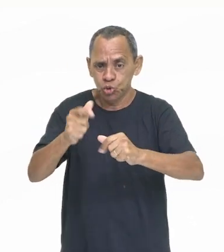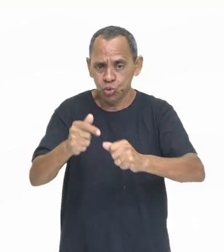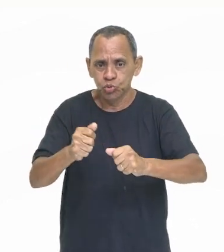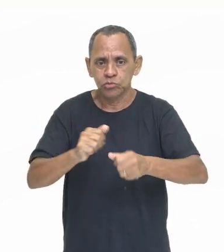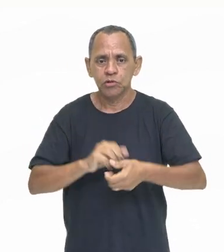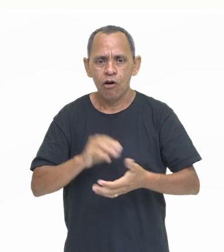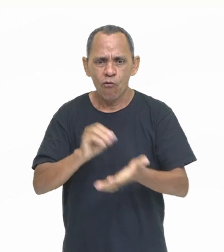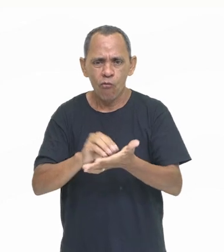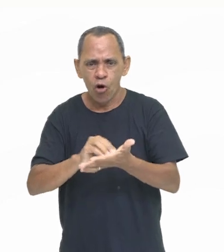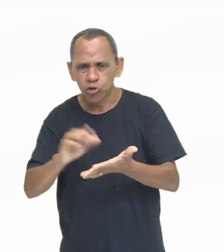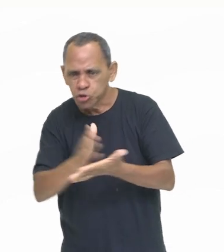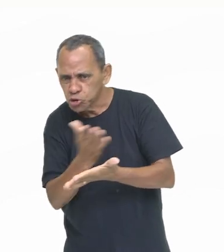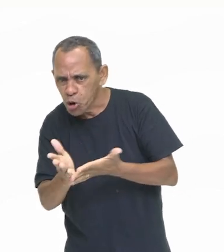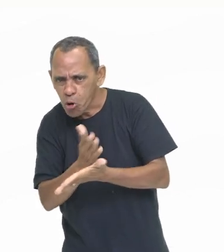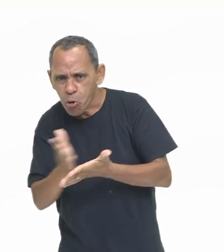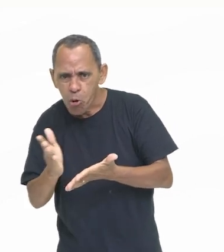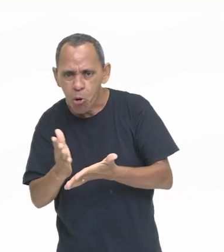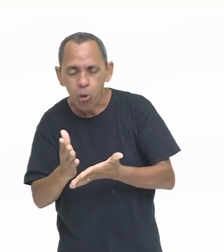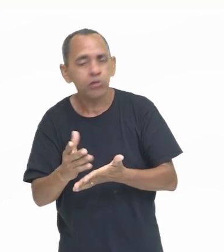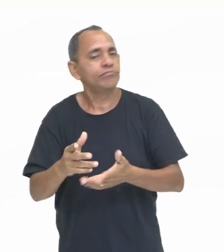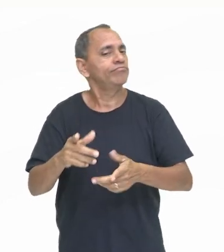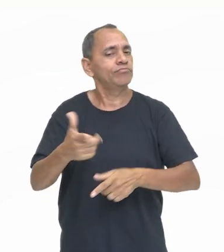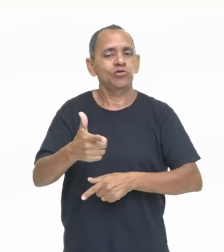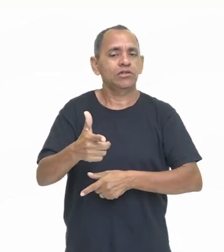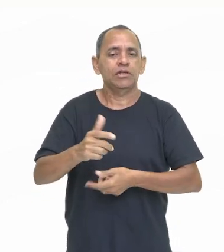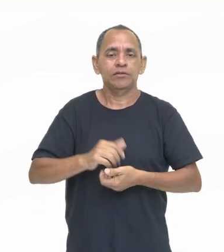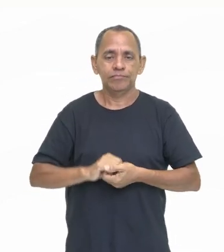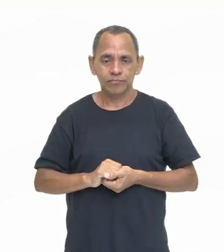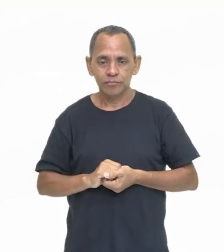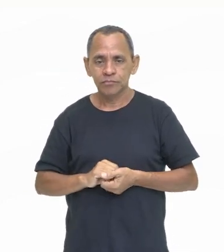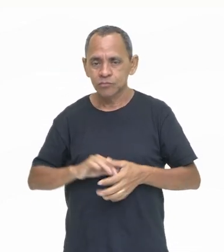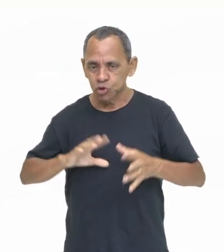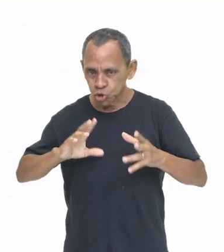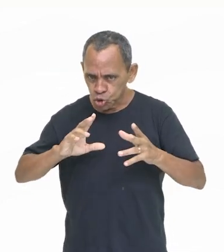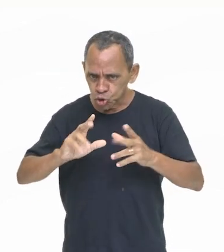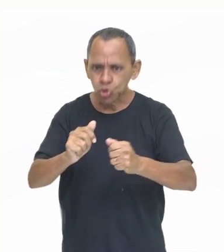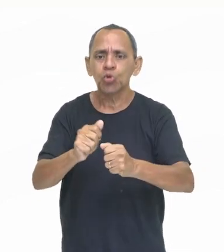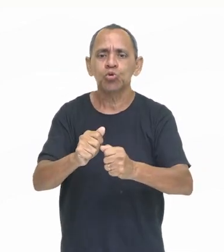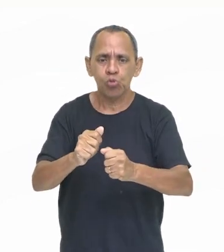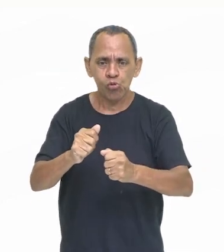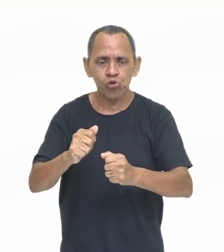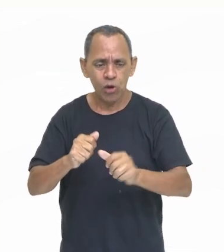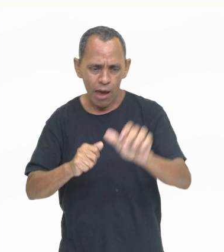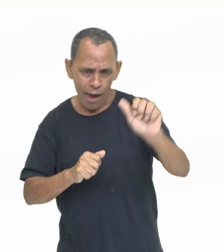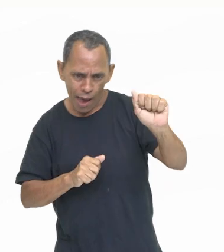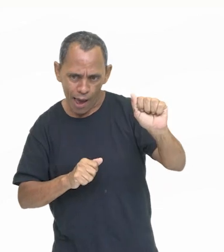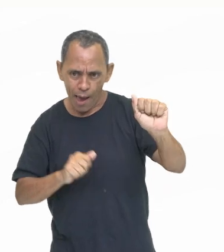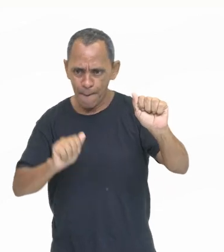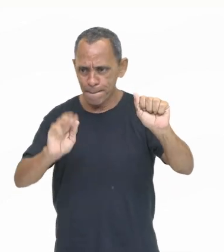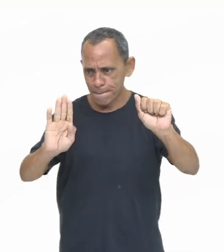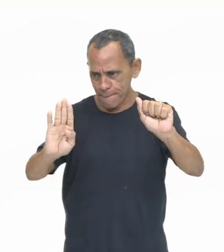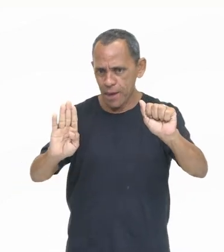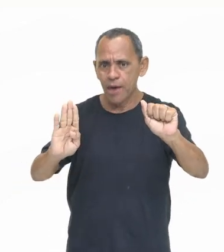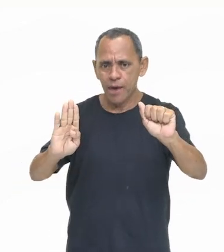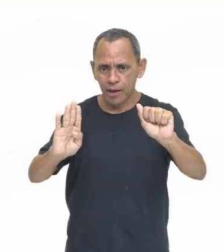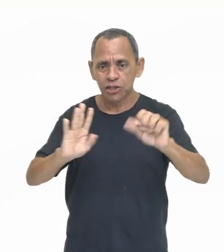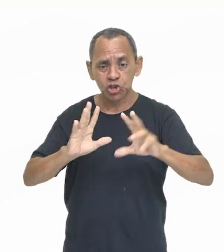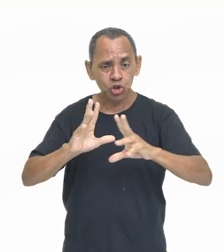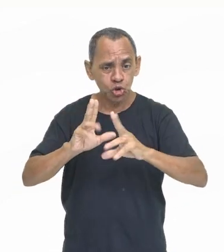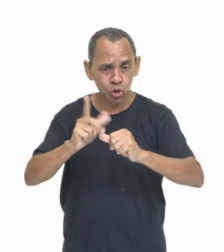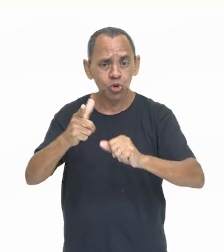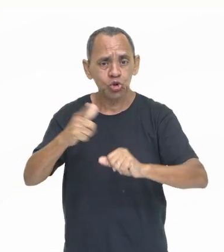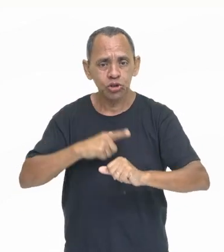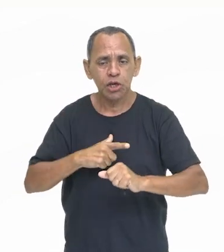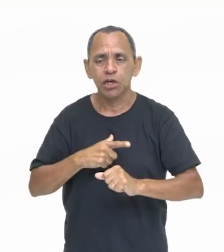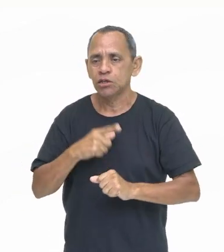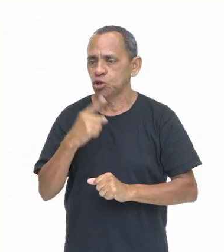um correspondente. Segunda pergunta. Todos os elementos do domínio, ou seja, do conjunto A,